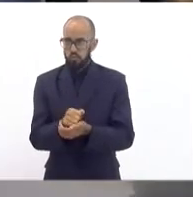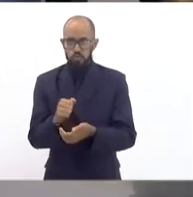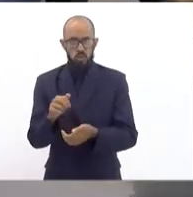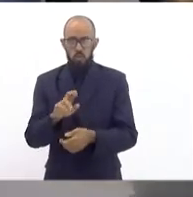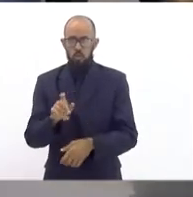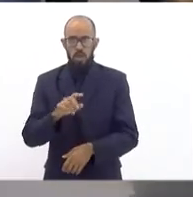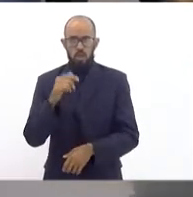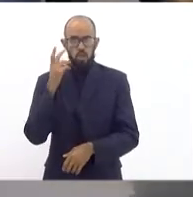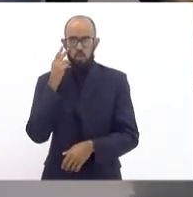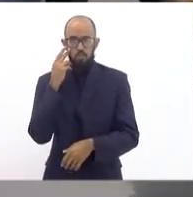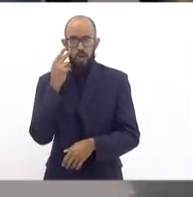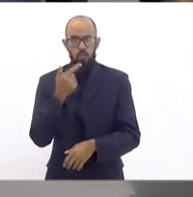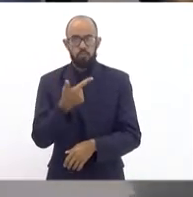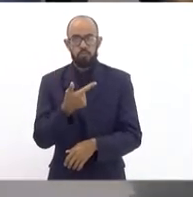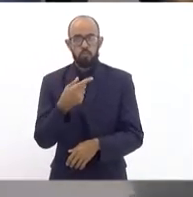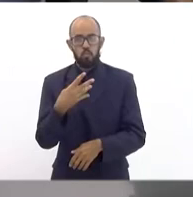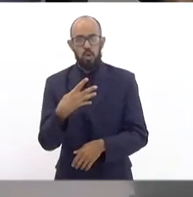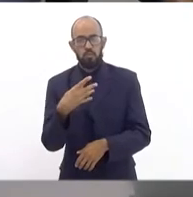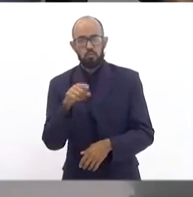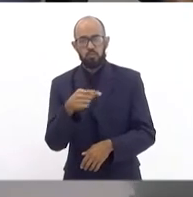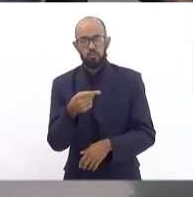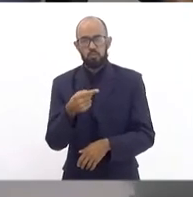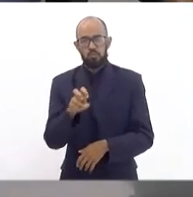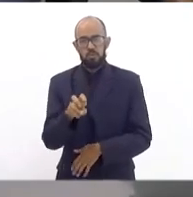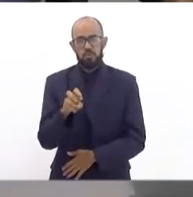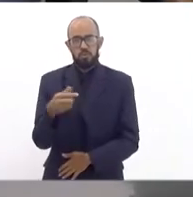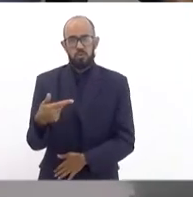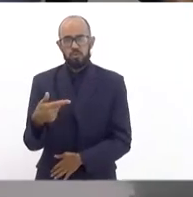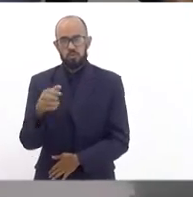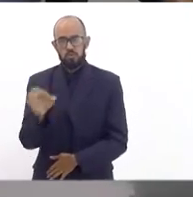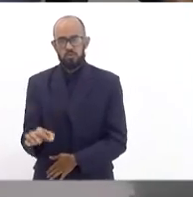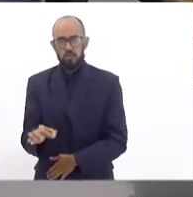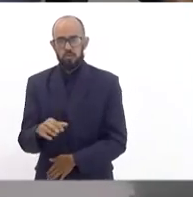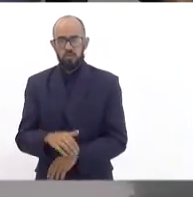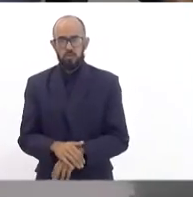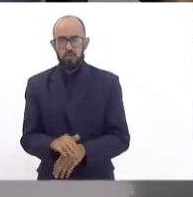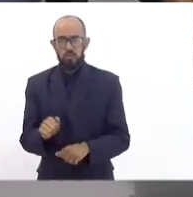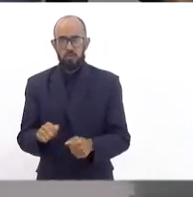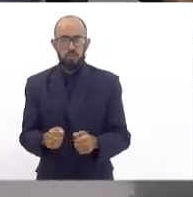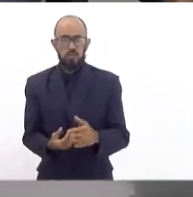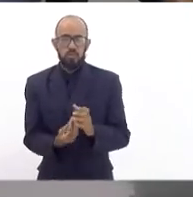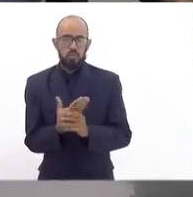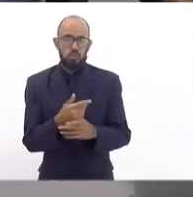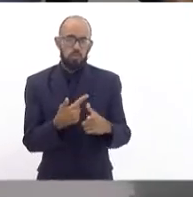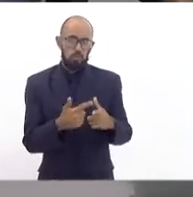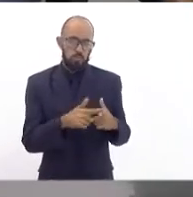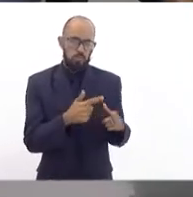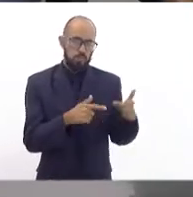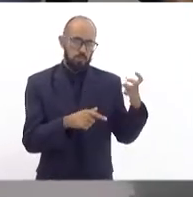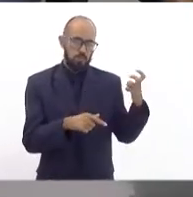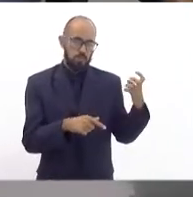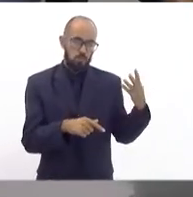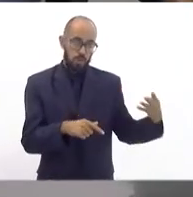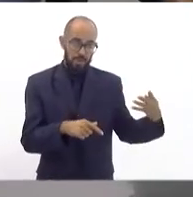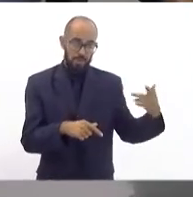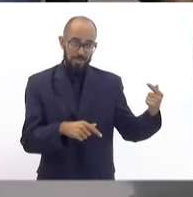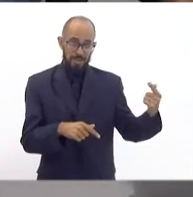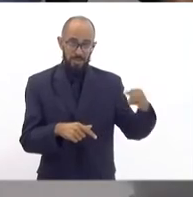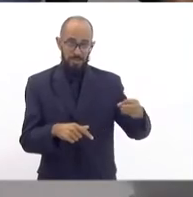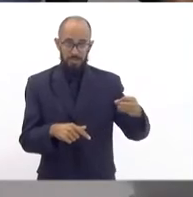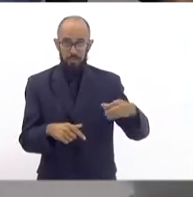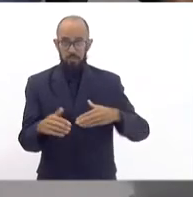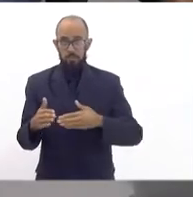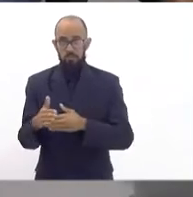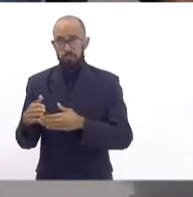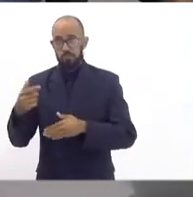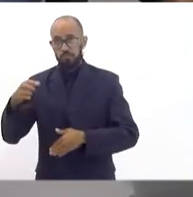né? Que foi de 24,52%, né? Que aí que levou a tarifa de 4,70 para 5,90. E aí... Fez um